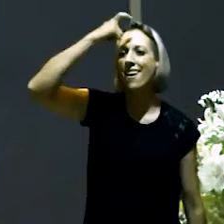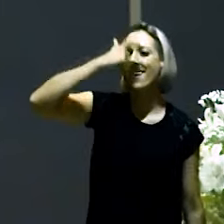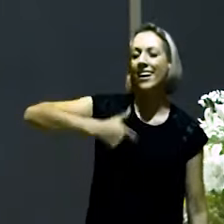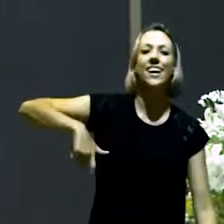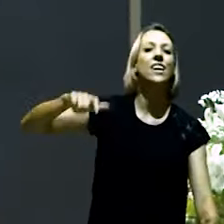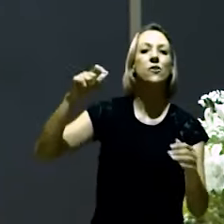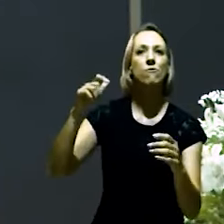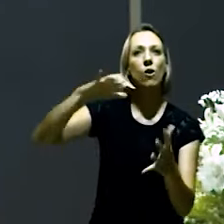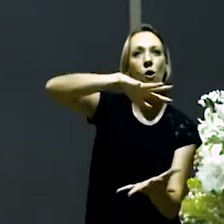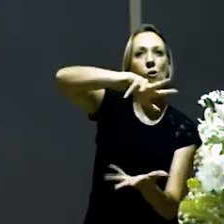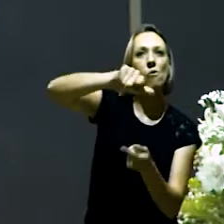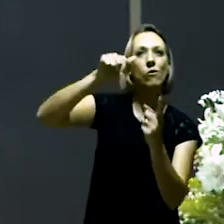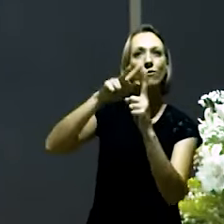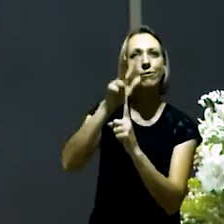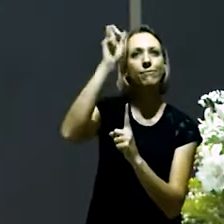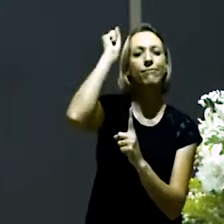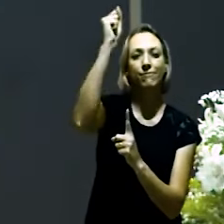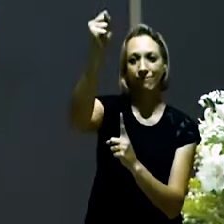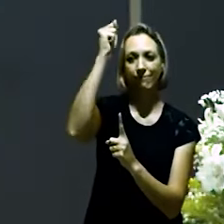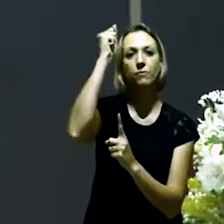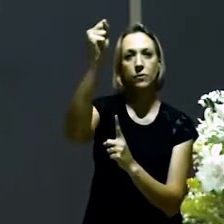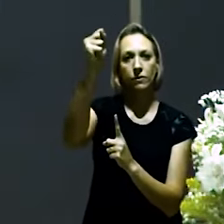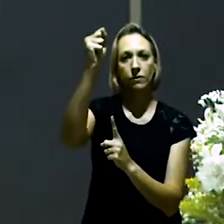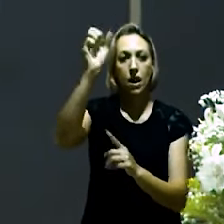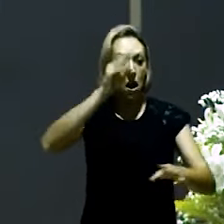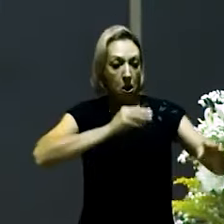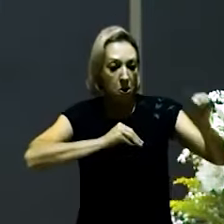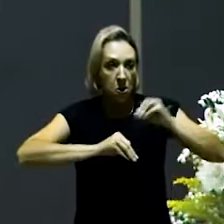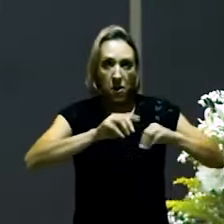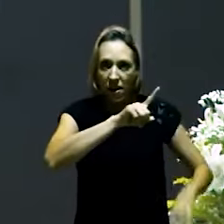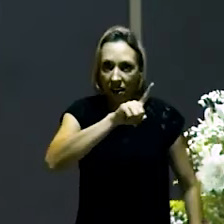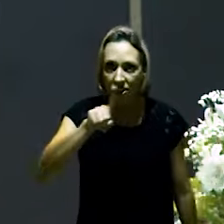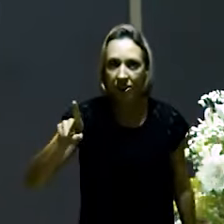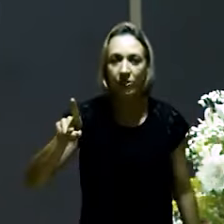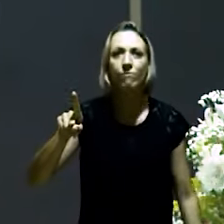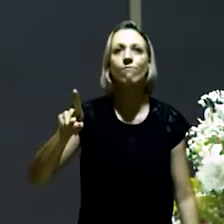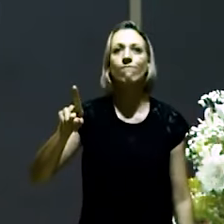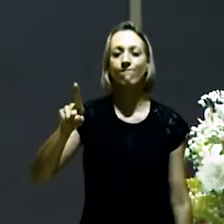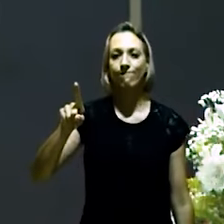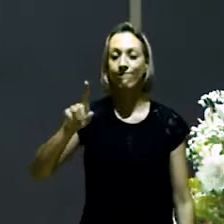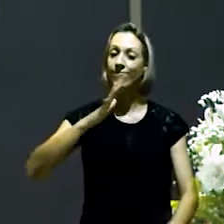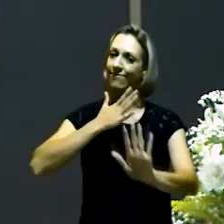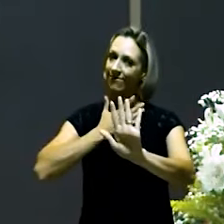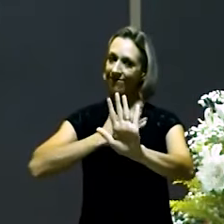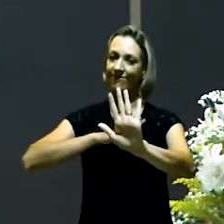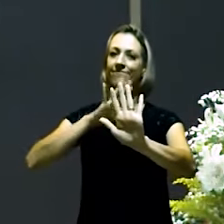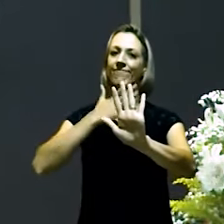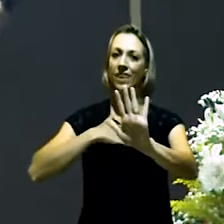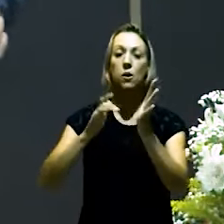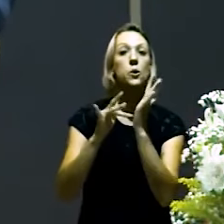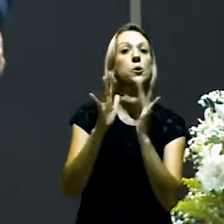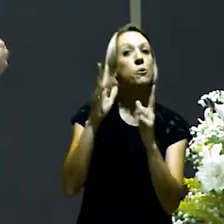Esse sistema de pecado que está grudado em você, tenha bom ânimo, eu venci. Tenha paz em mim, eu venci,